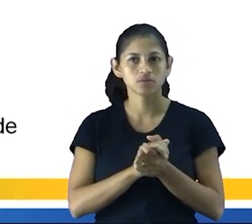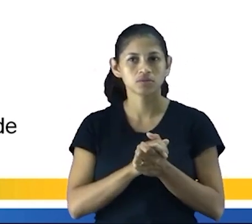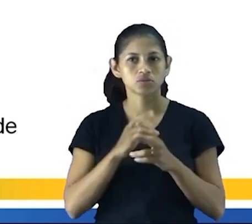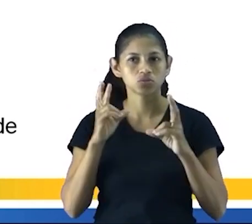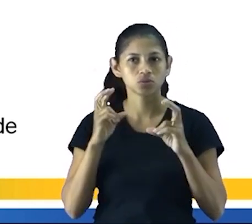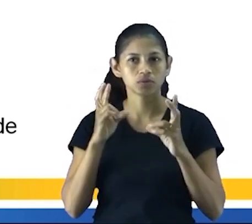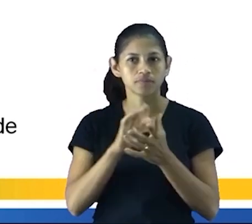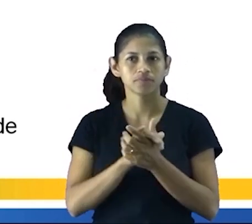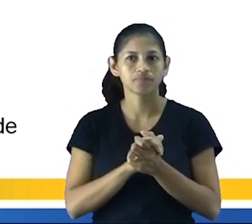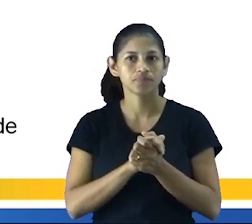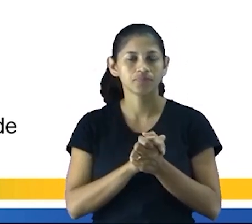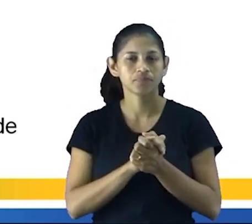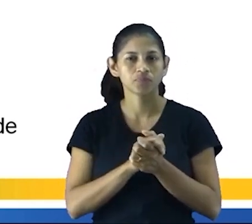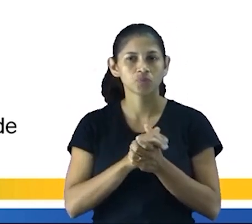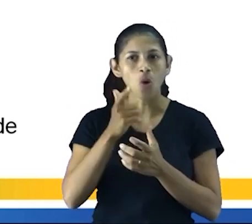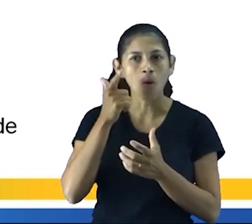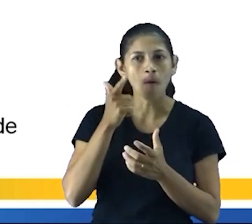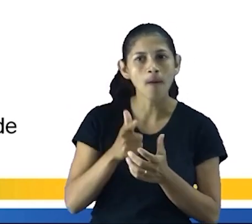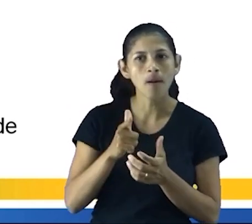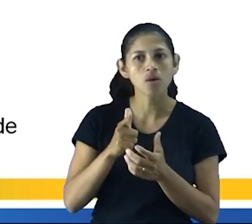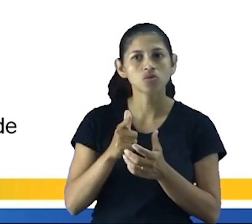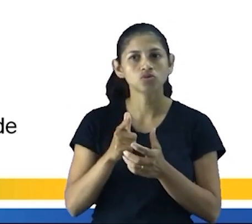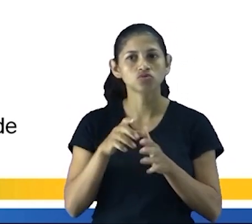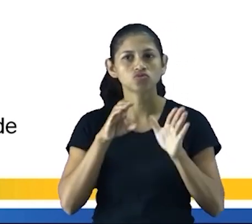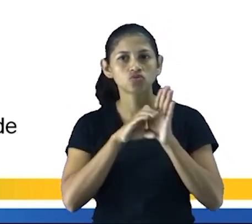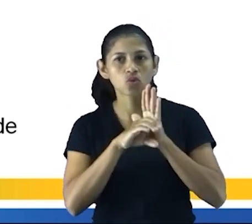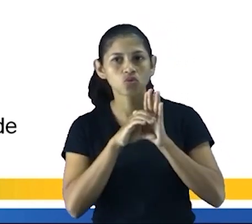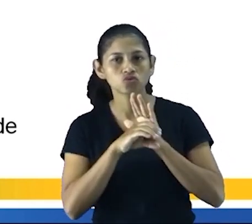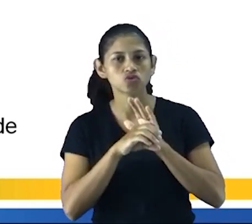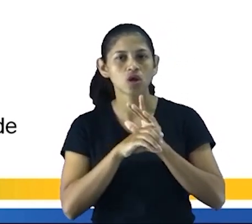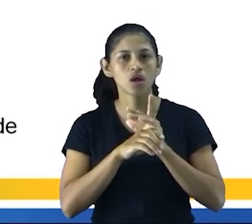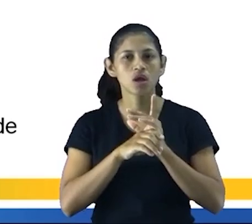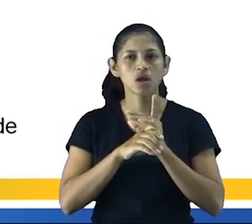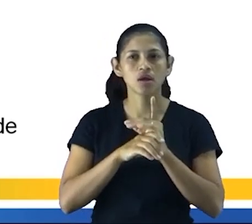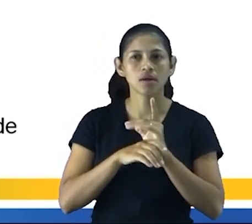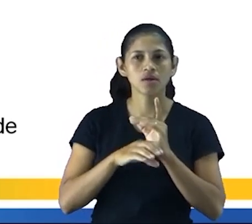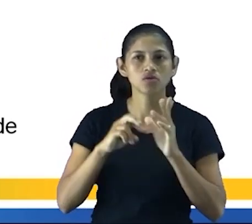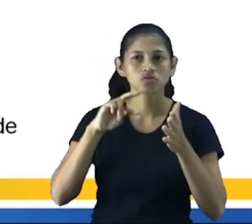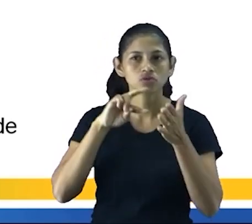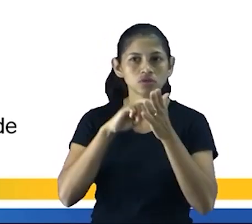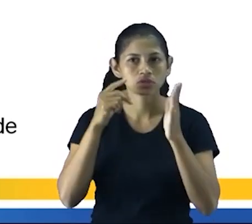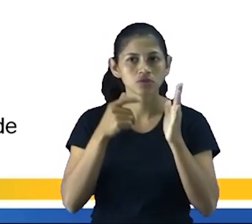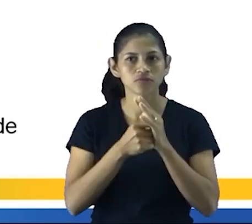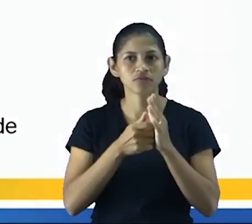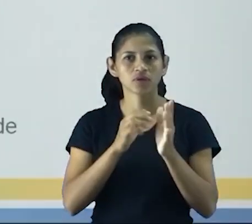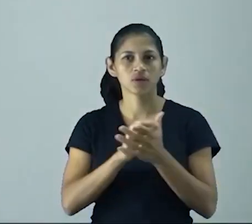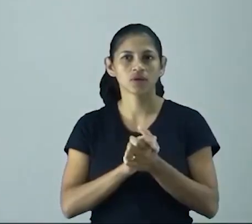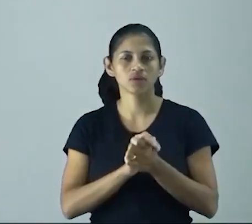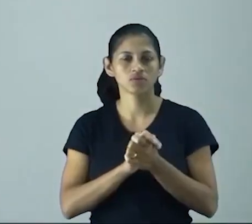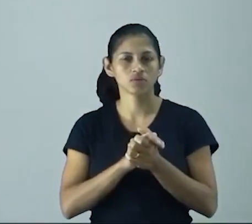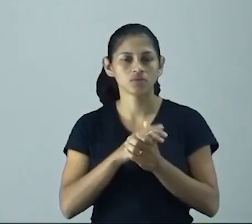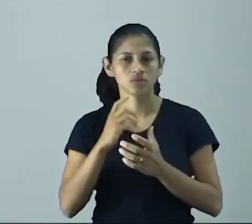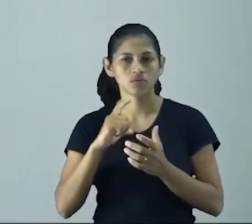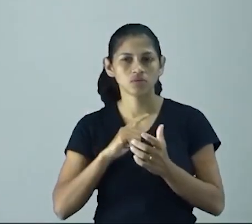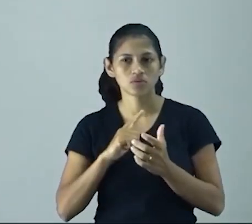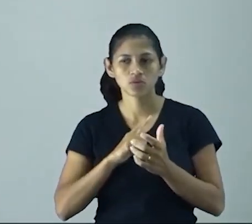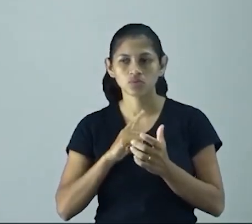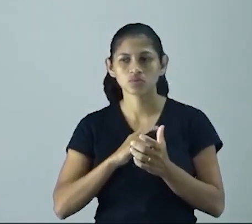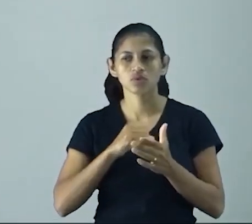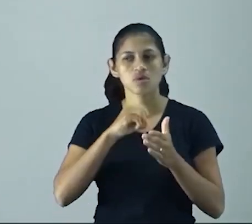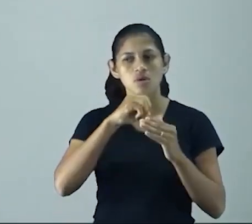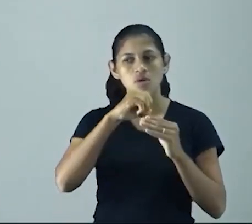de textos dentro dessa tipologia expositiva, que são palestras, entrevistas, seminários, tá bom? Todos